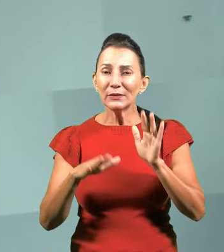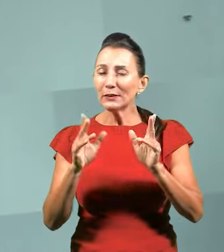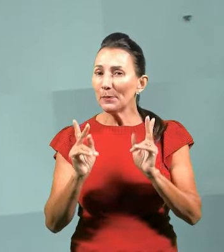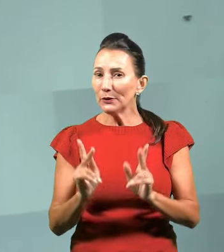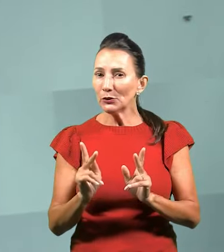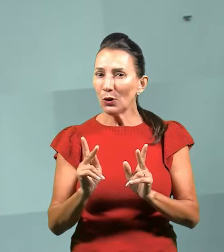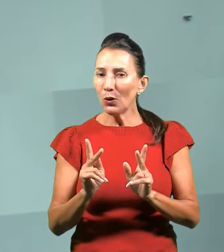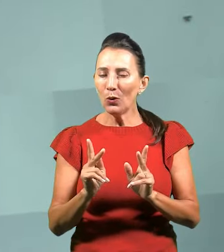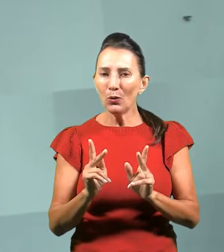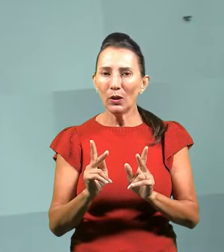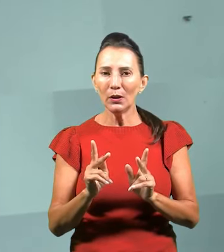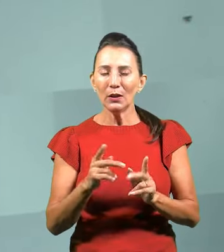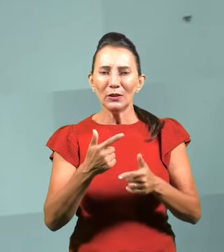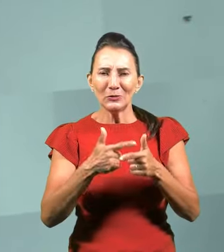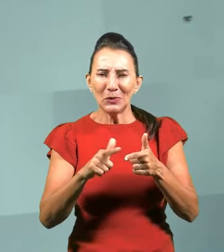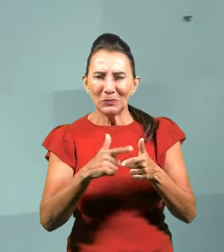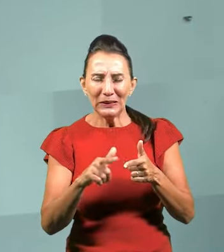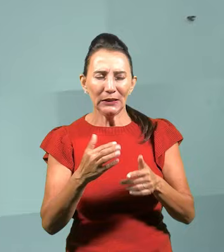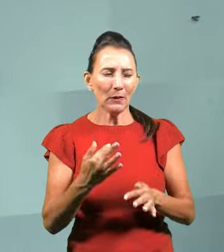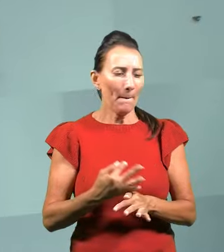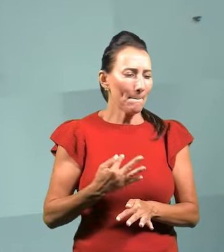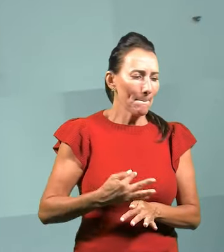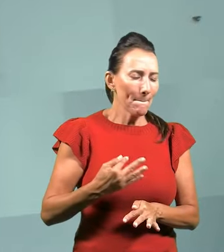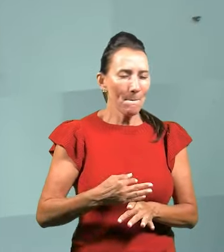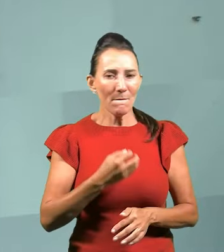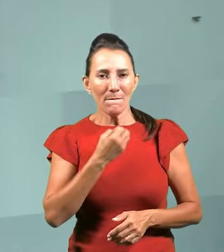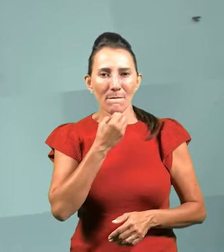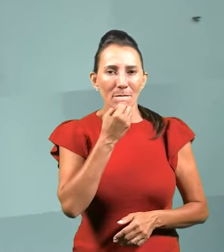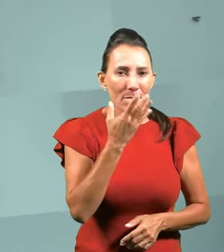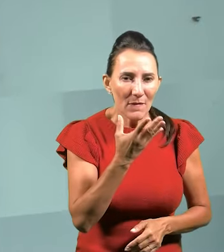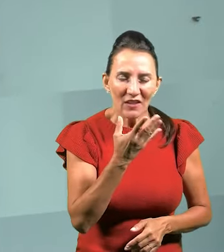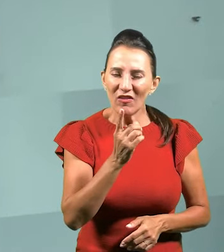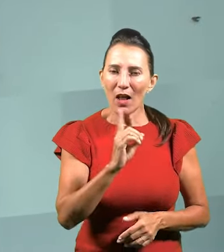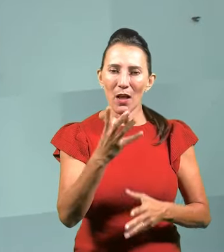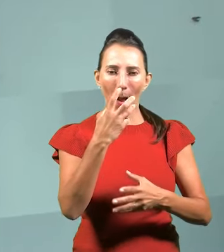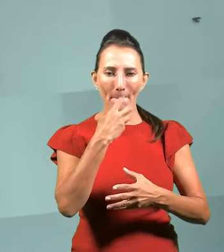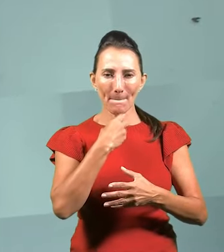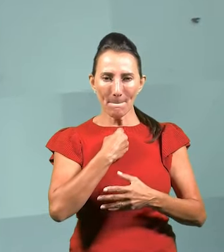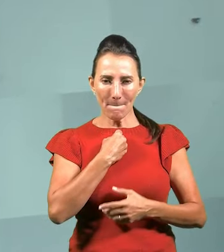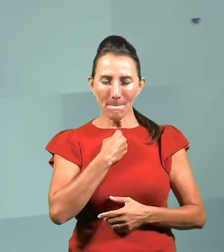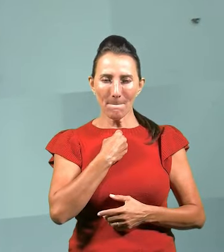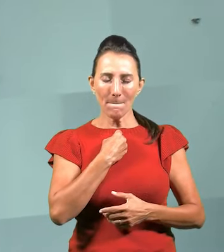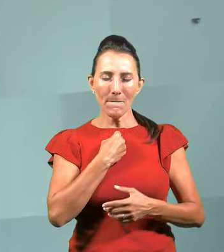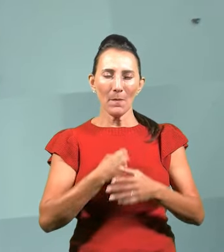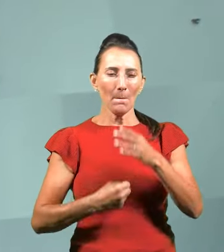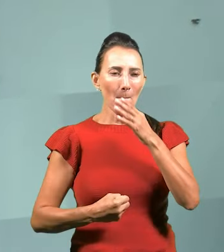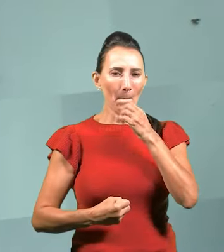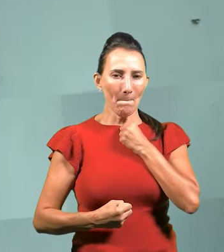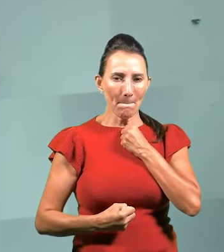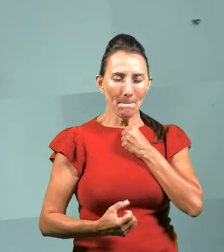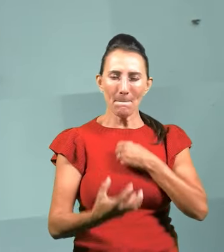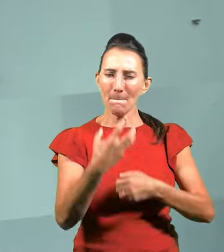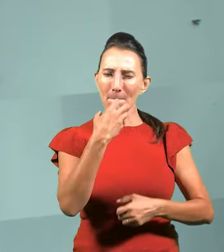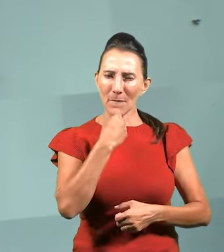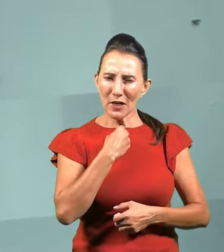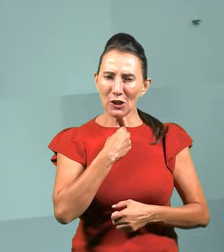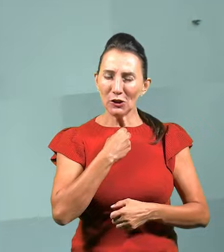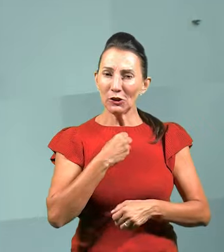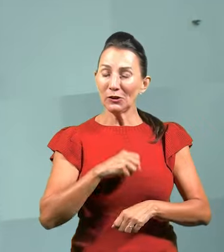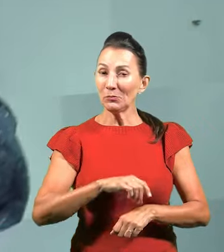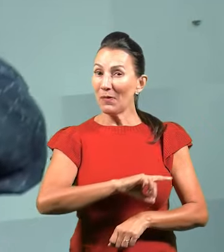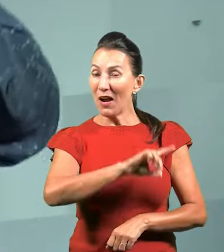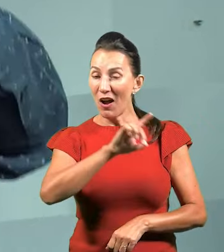Tem pessoas que não falam aquilo que lhes magoa e elas vão deixando aquilo